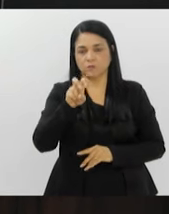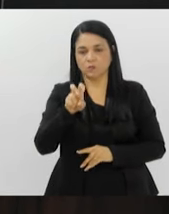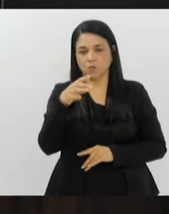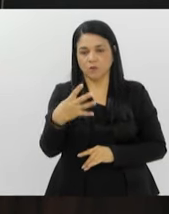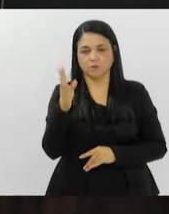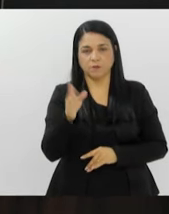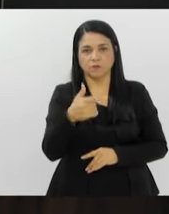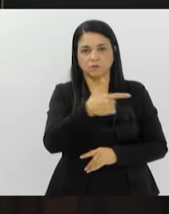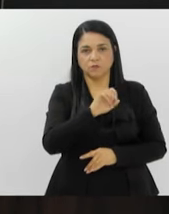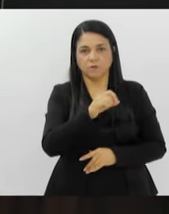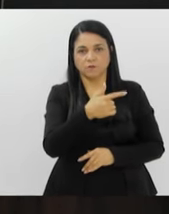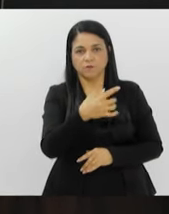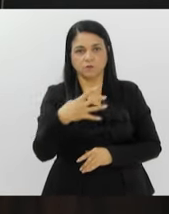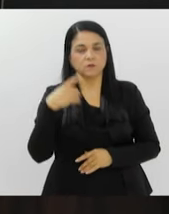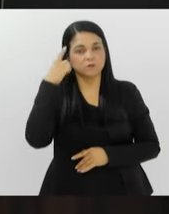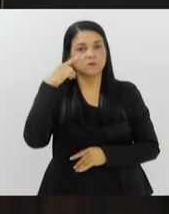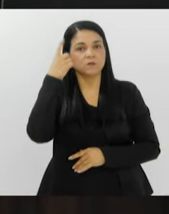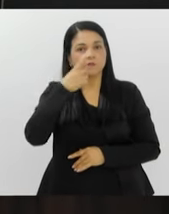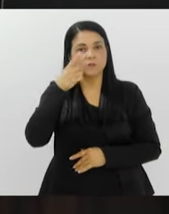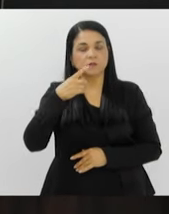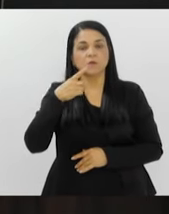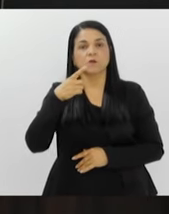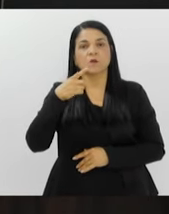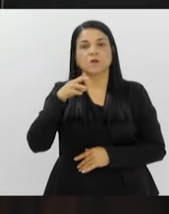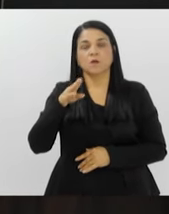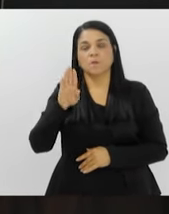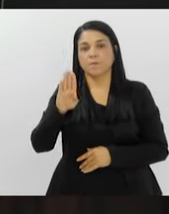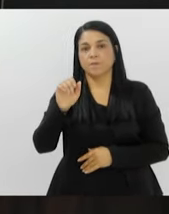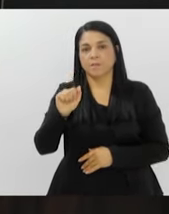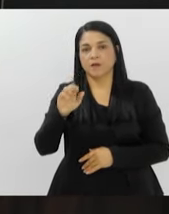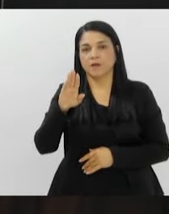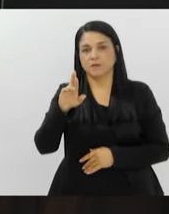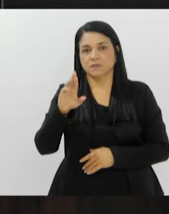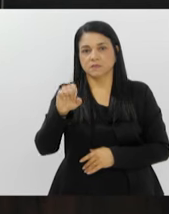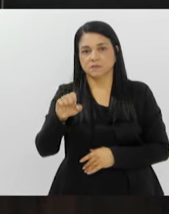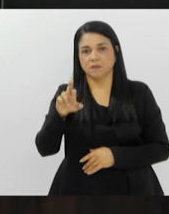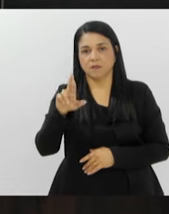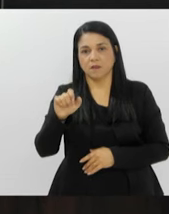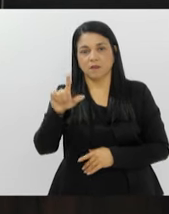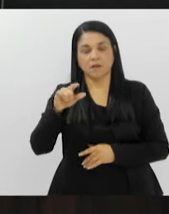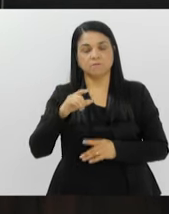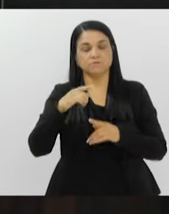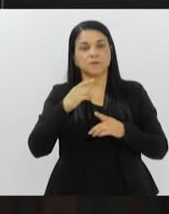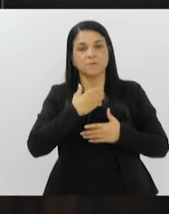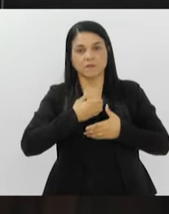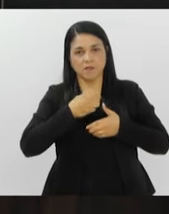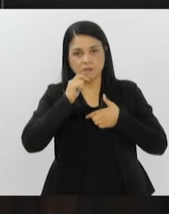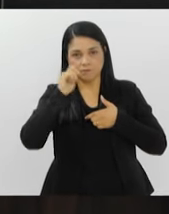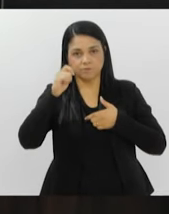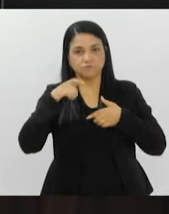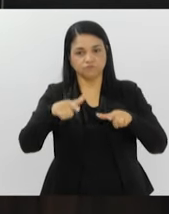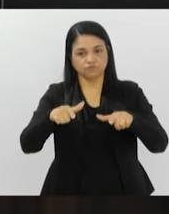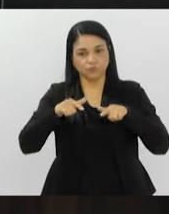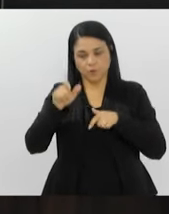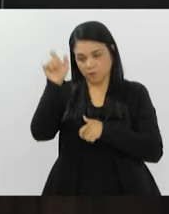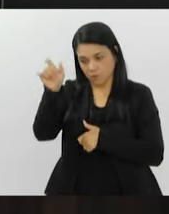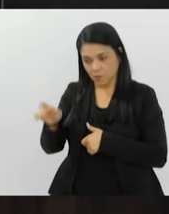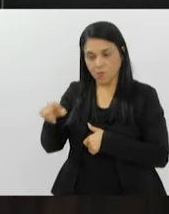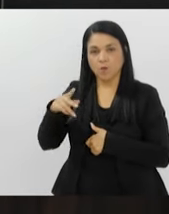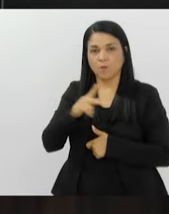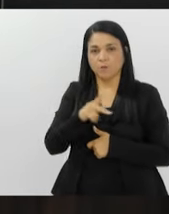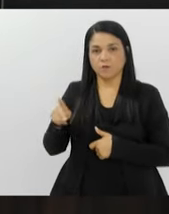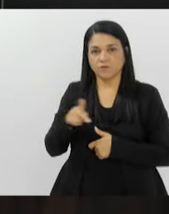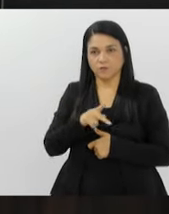854 de 24 deoria do deputado Rodrigo bacel que concede a medalha Tiradente respectivo diploma professor e